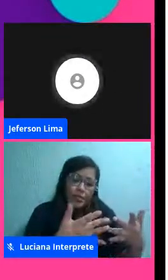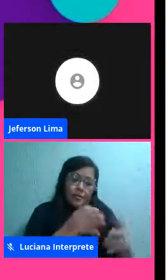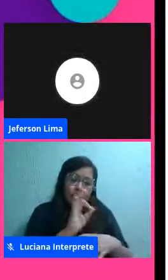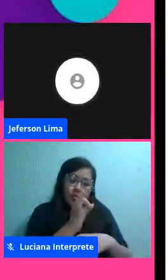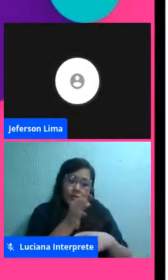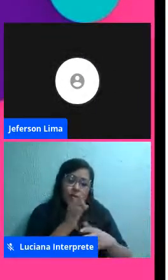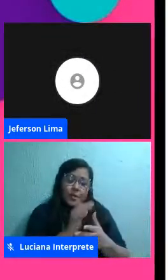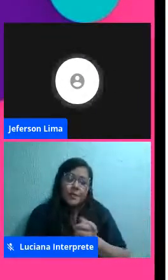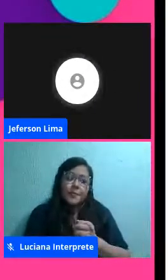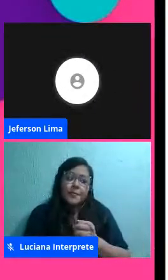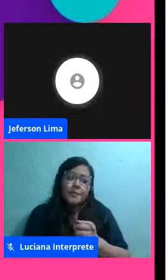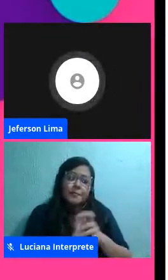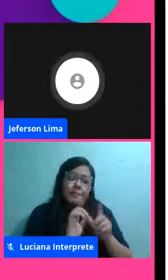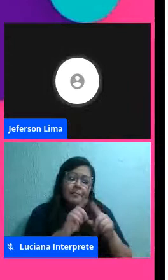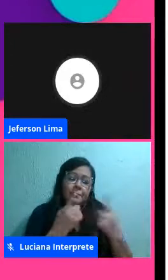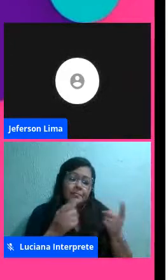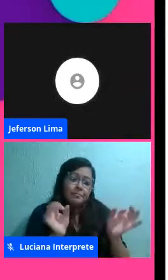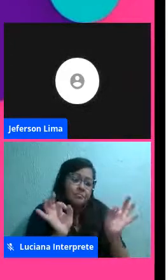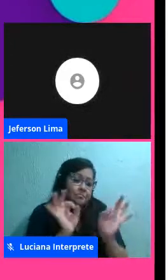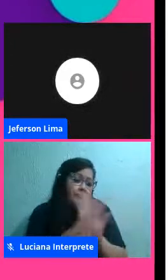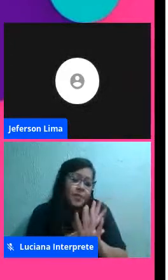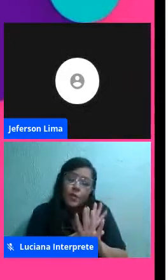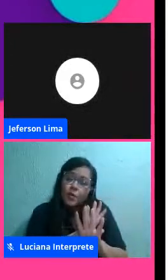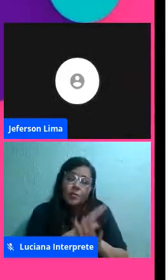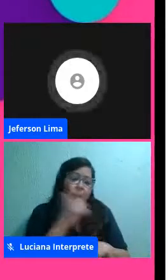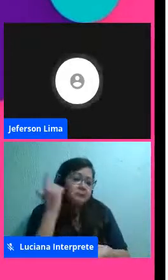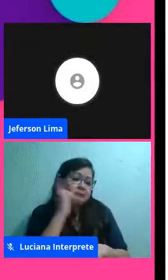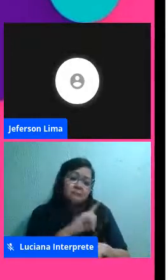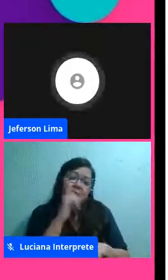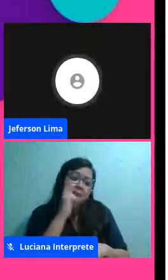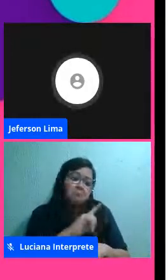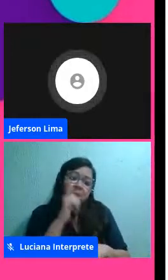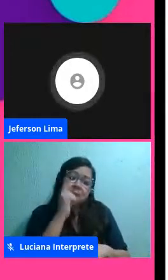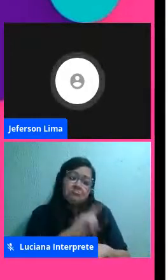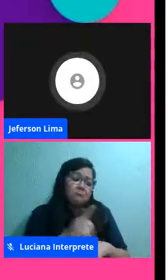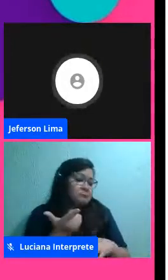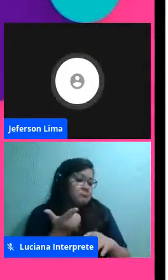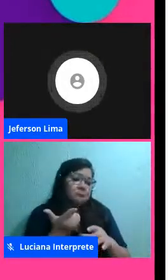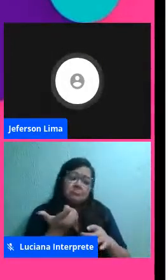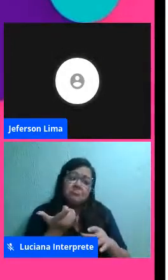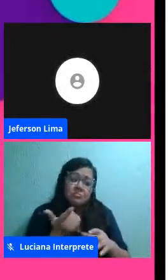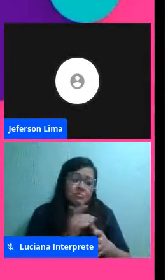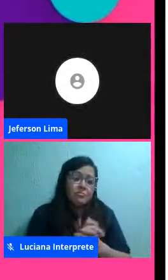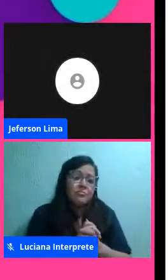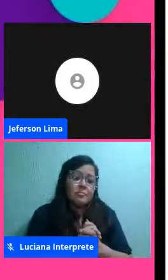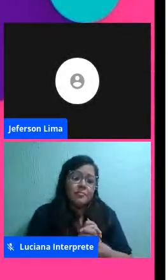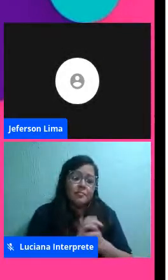e prontinho, nosso sistema vai estar funcionando. Certo? A arquitetura que a gente quer montar